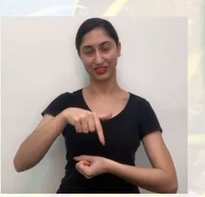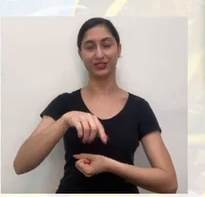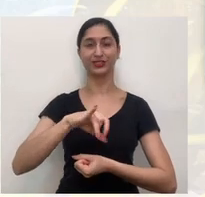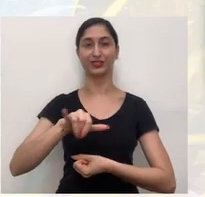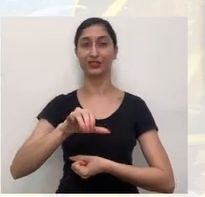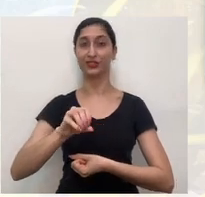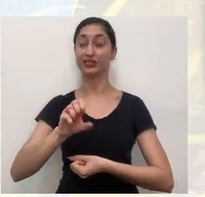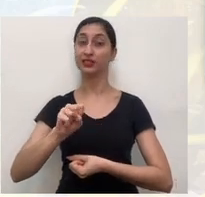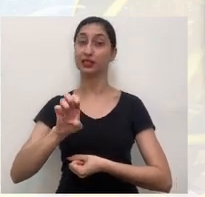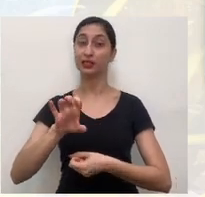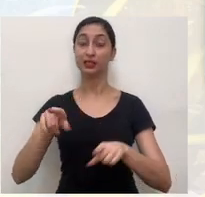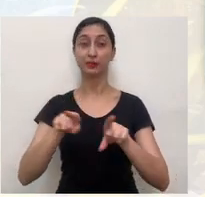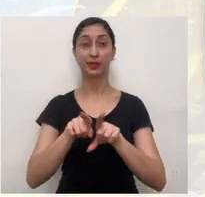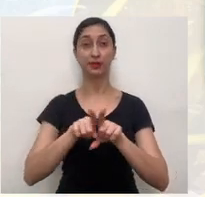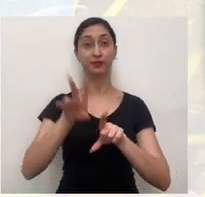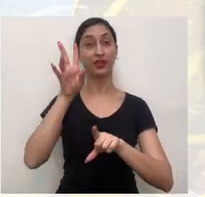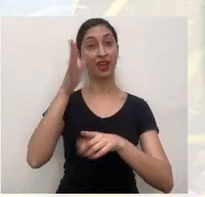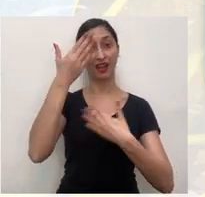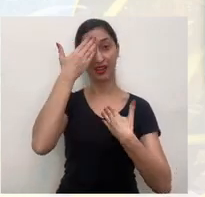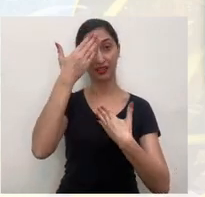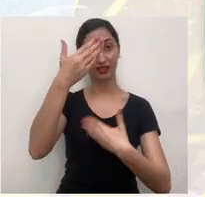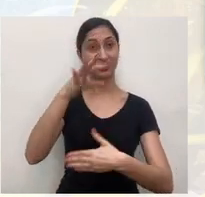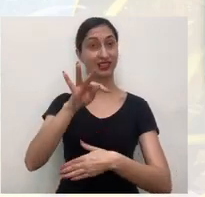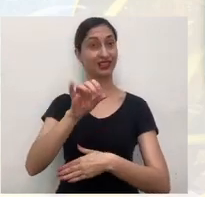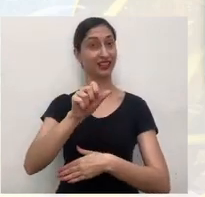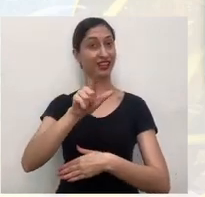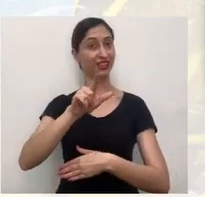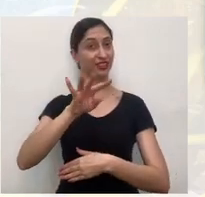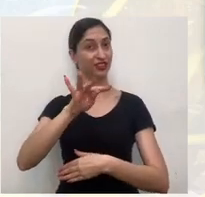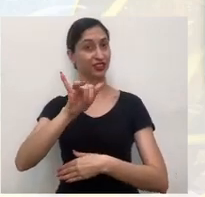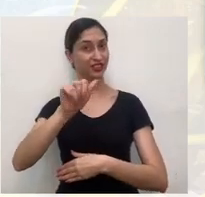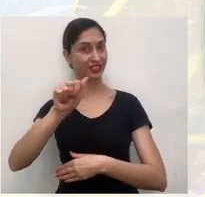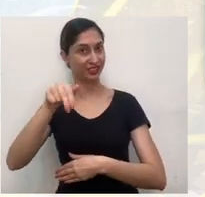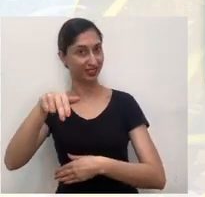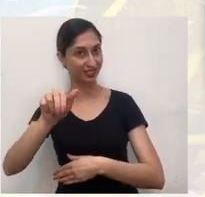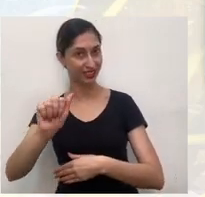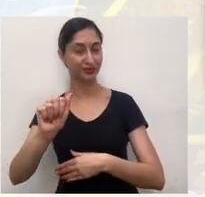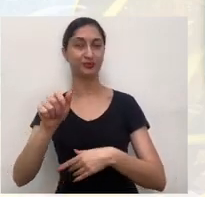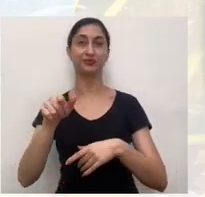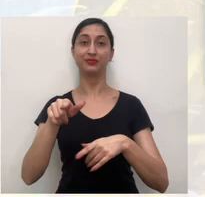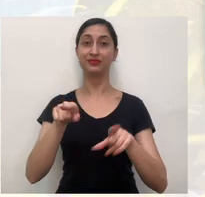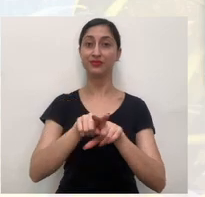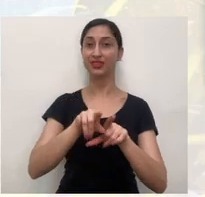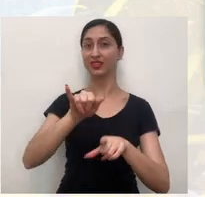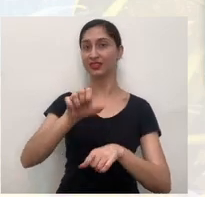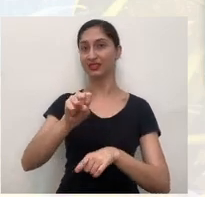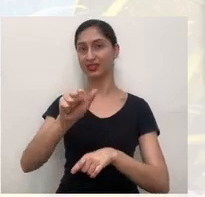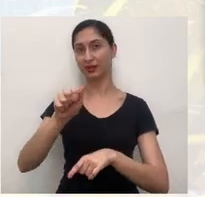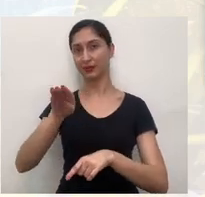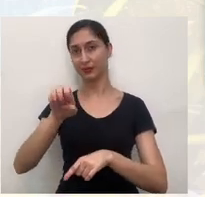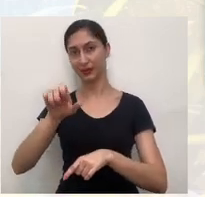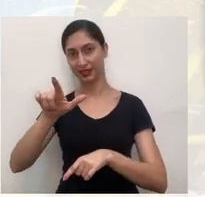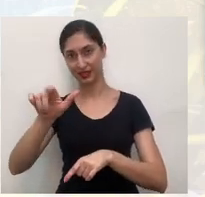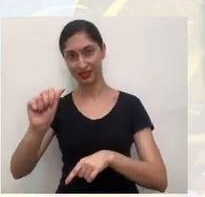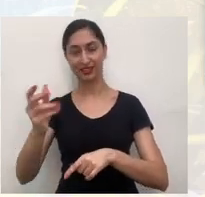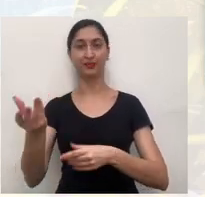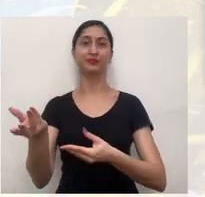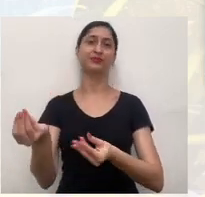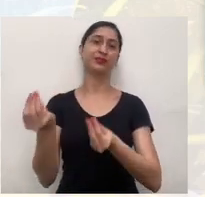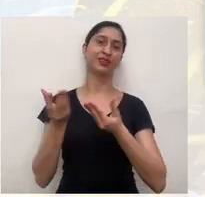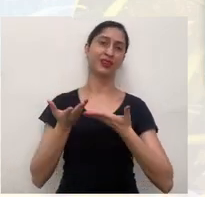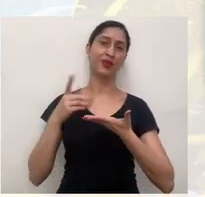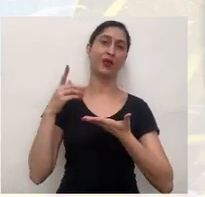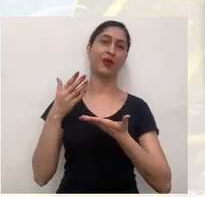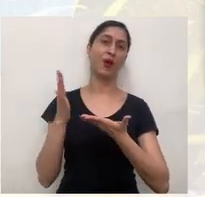e também lembrar de agradecer a Tatiana e Isabela Ono, do Instituto Burle Marx, que gentilmente nos cederam alguns dos projetos que a gente